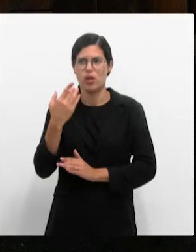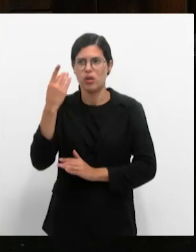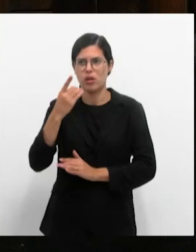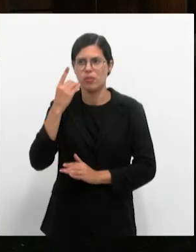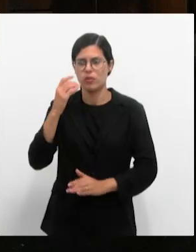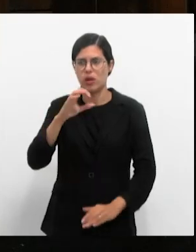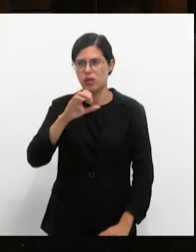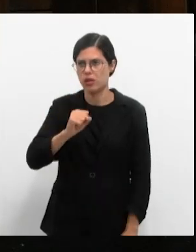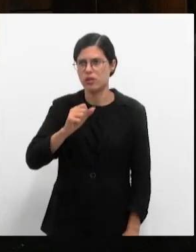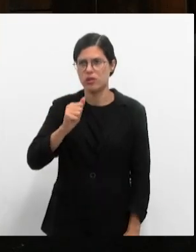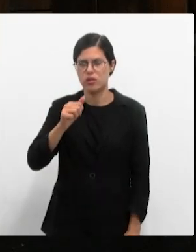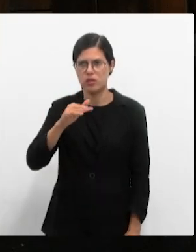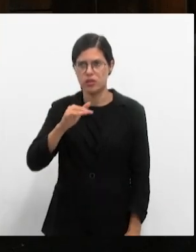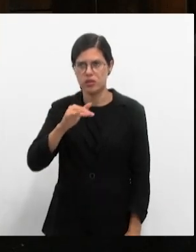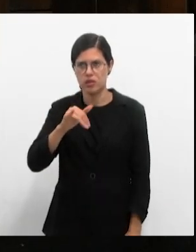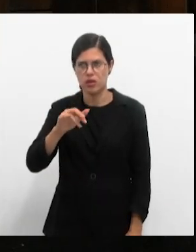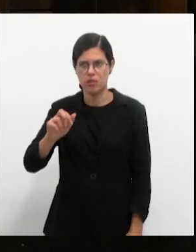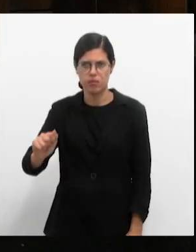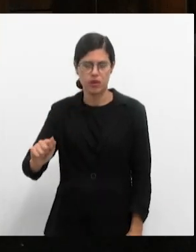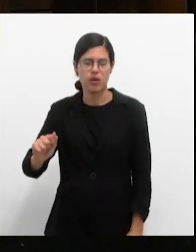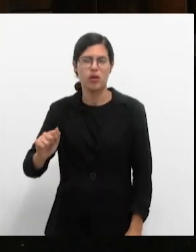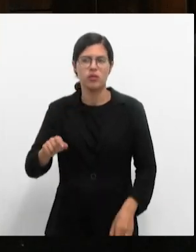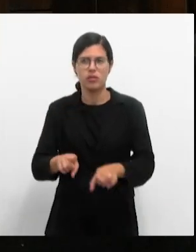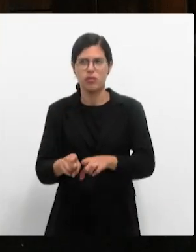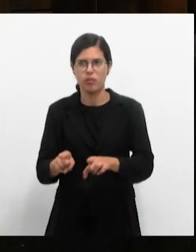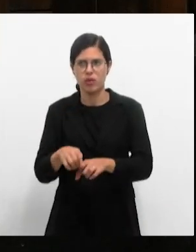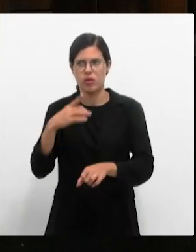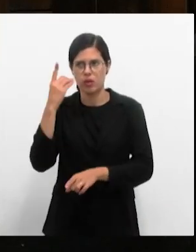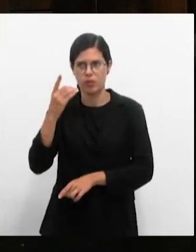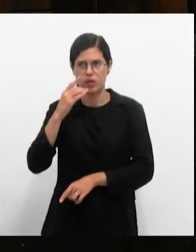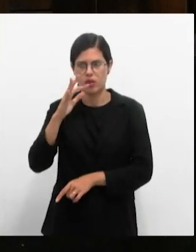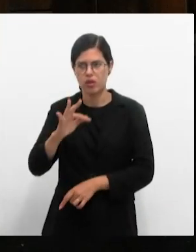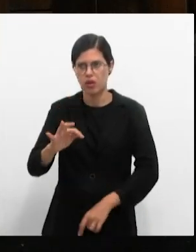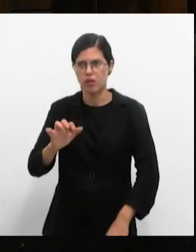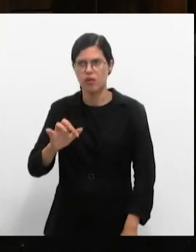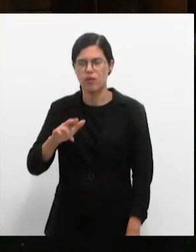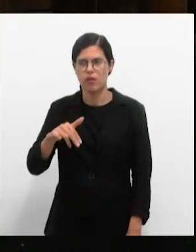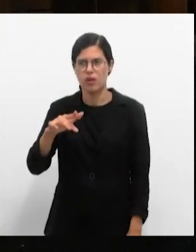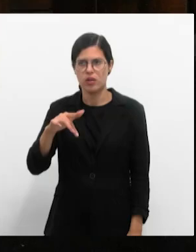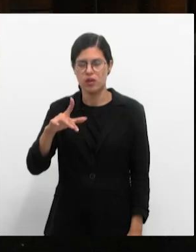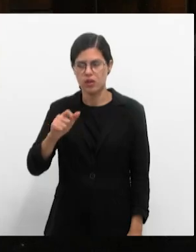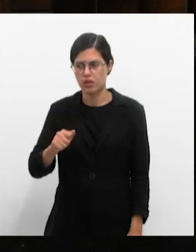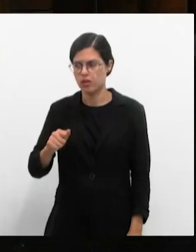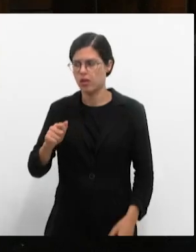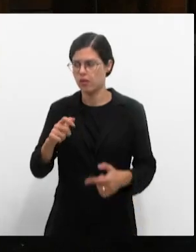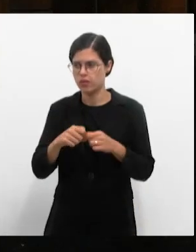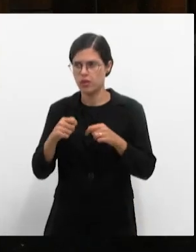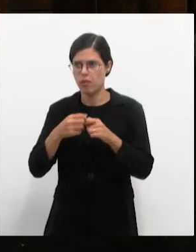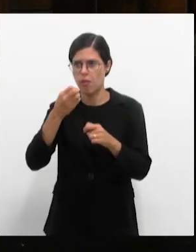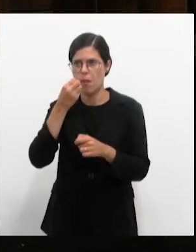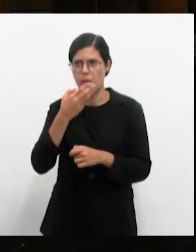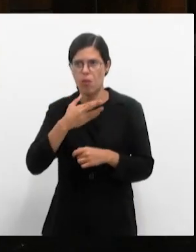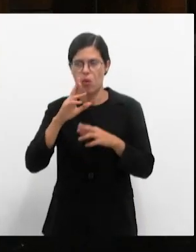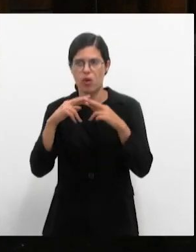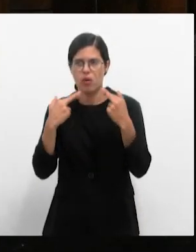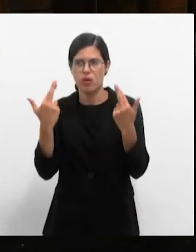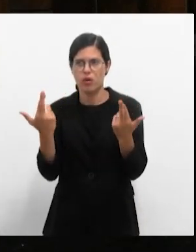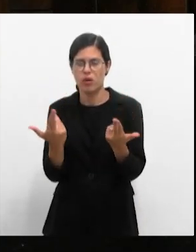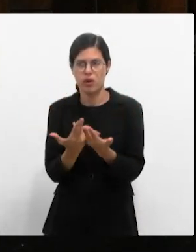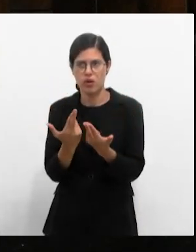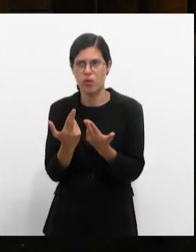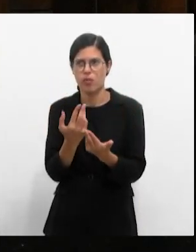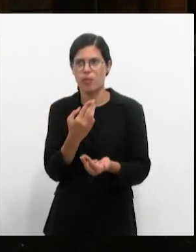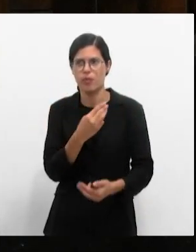Sâmia Bonfim e a deputada Fernanda Melchiona. Fizemos uma boa reunião com o